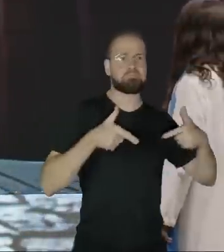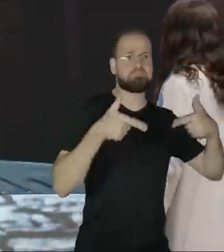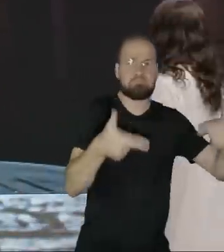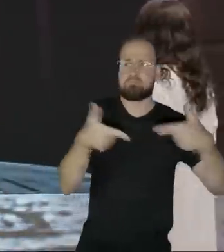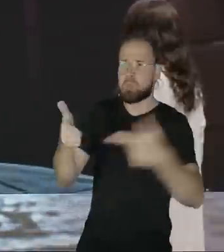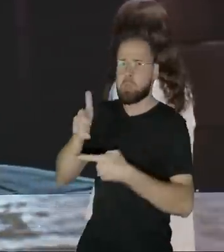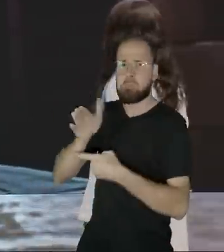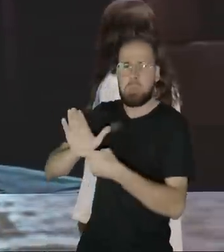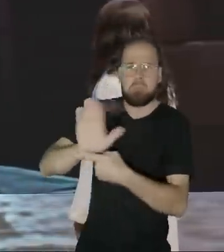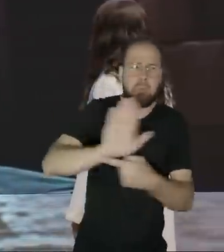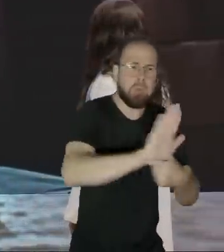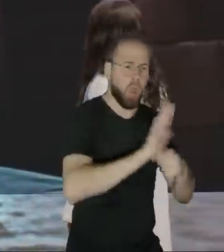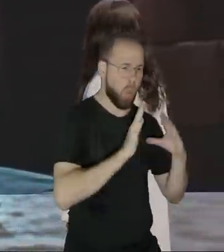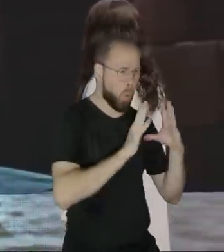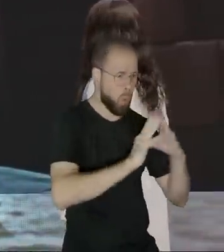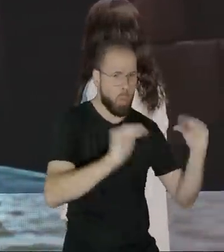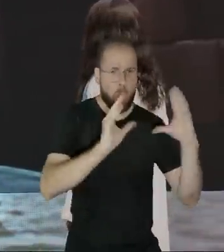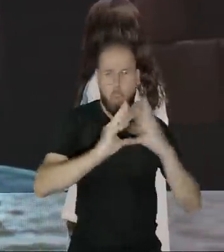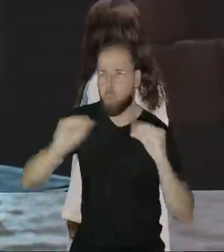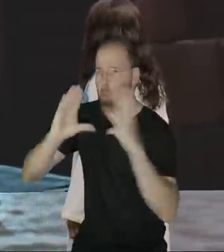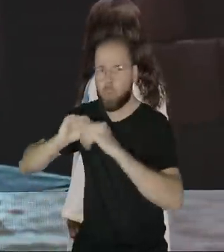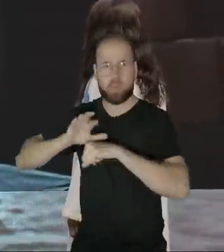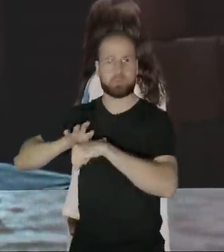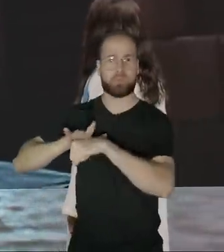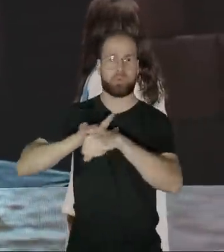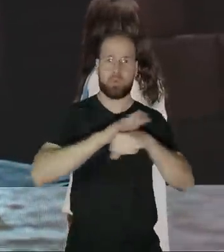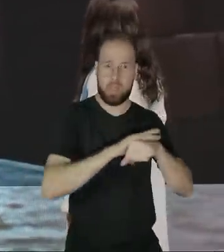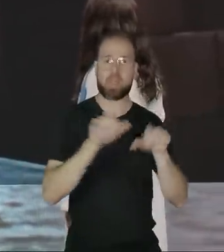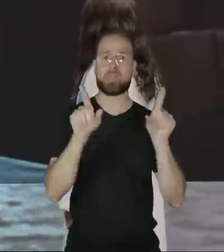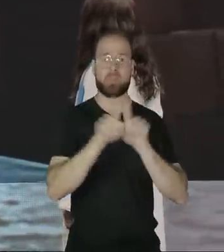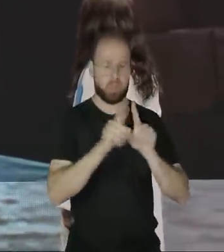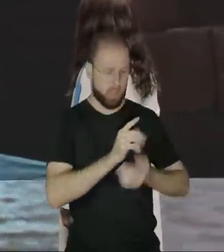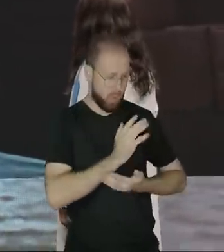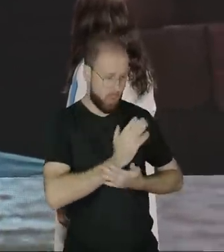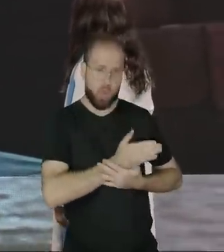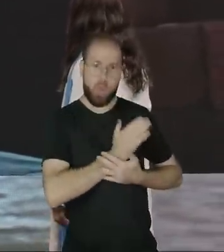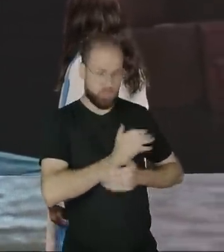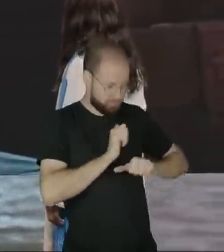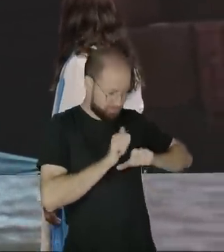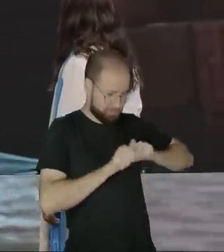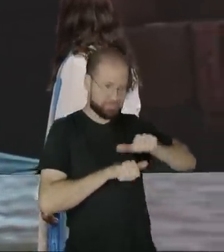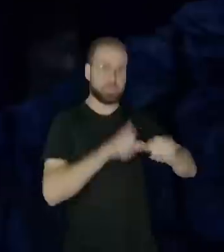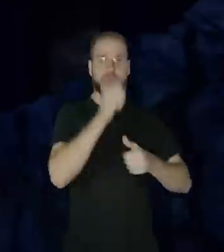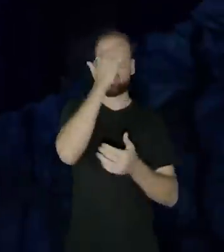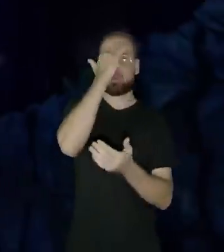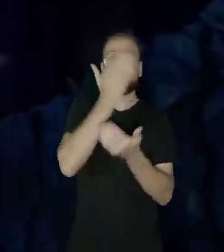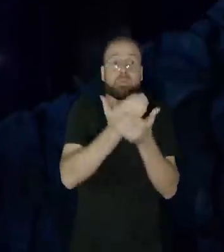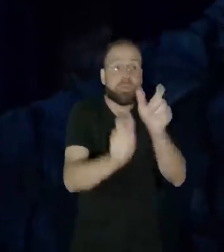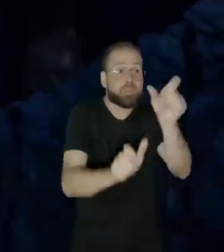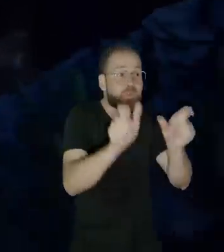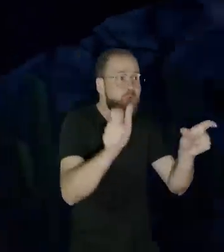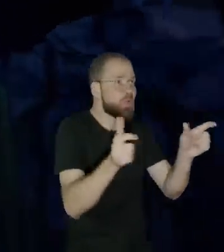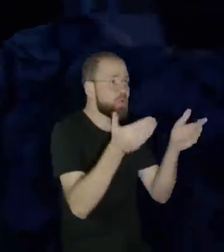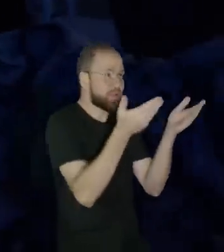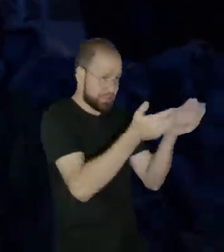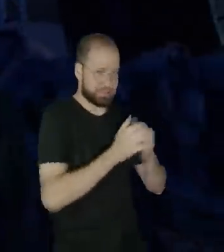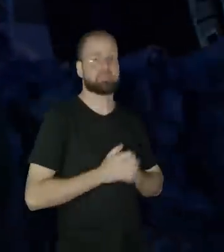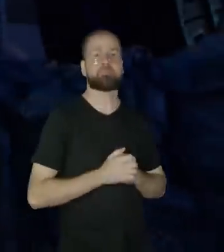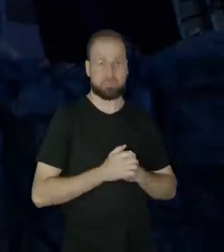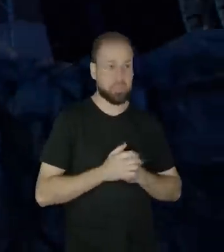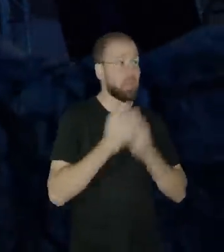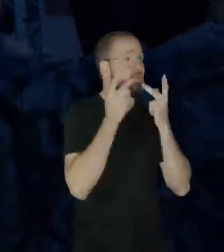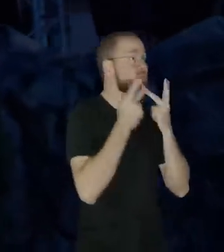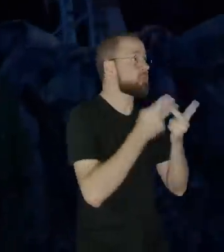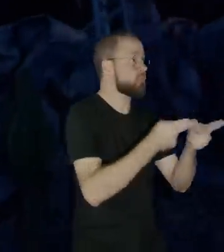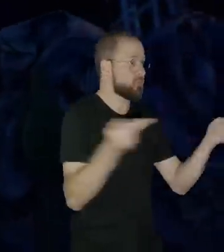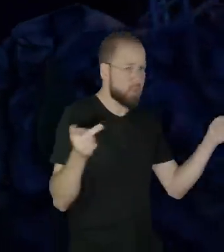as enfermidades e restaurado os corações daqueles que creem em ti. Dize que tu